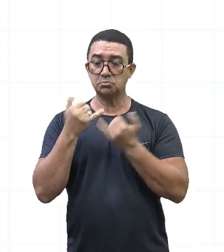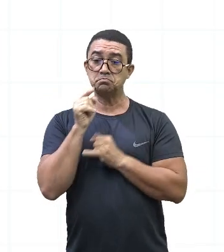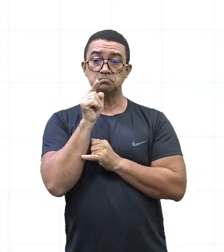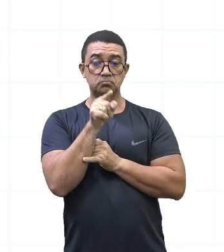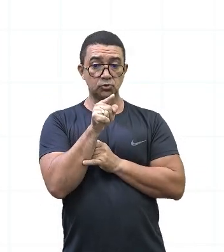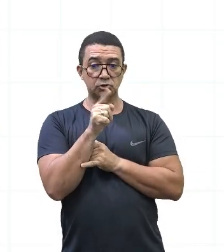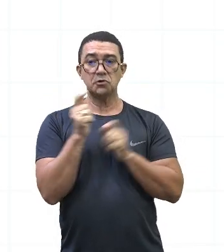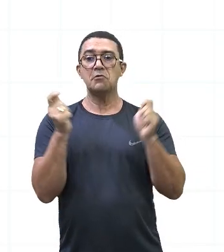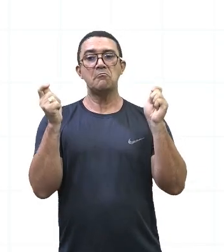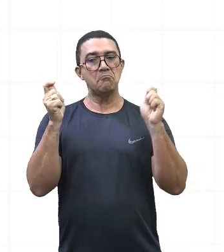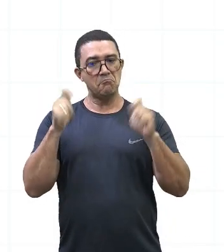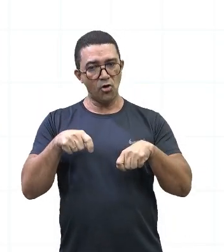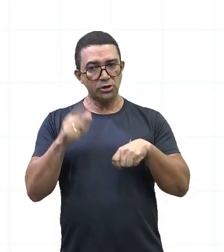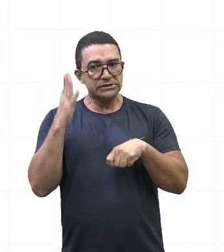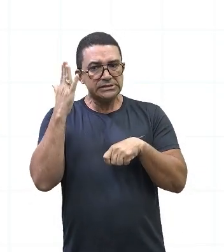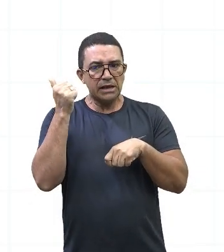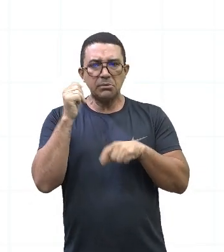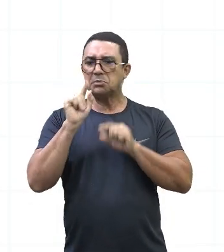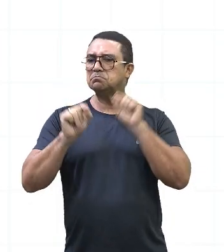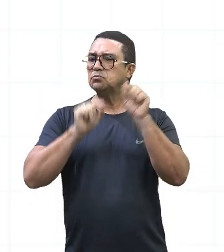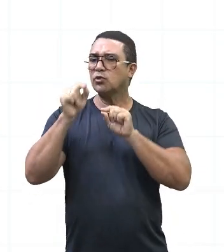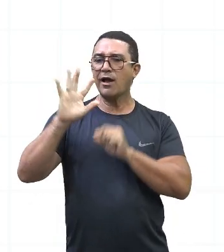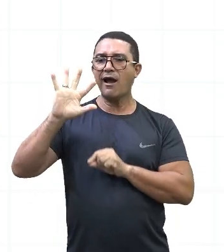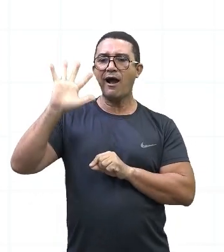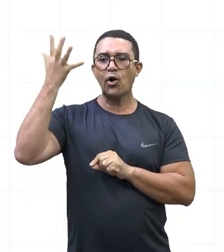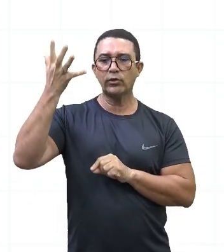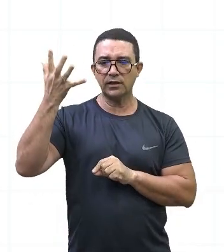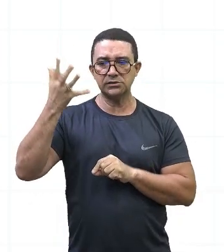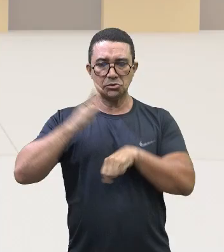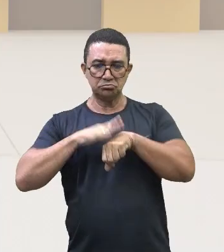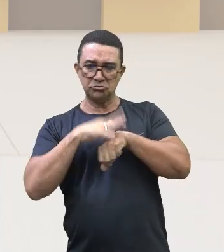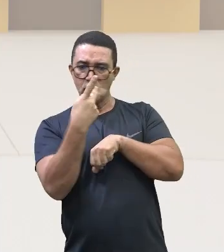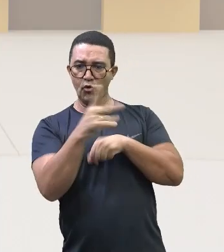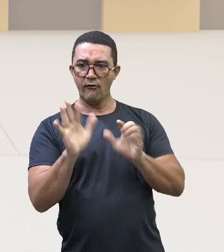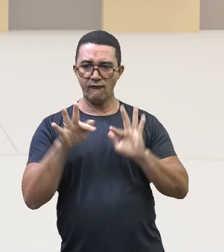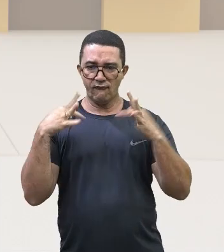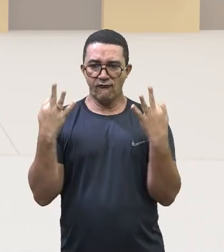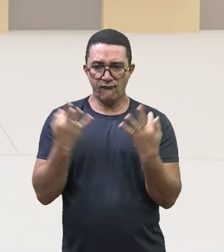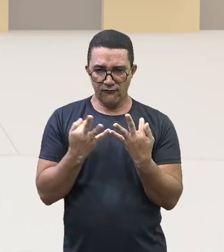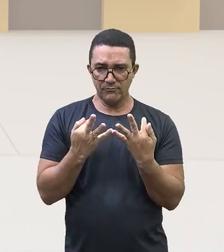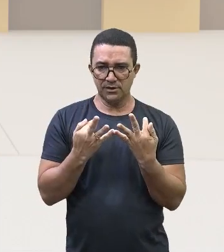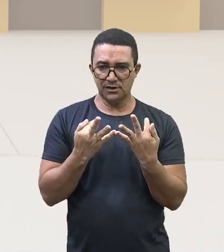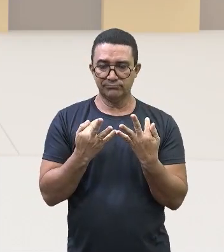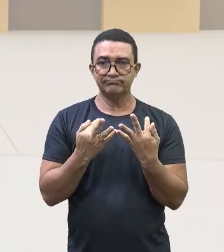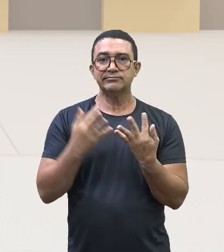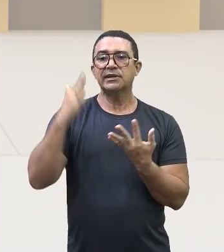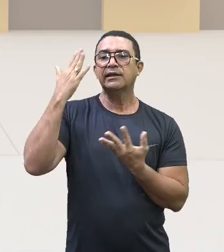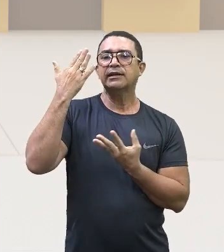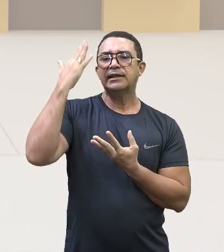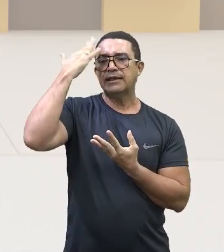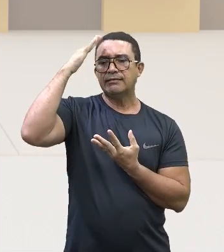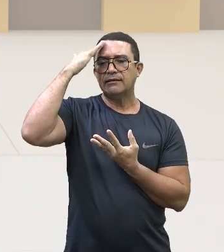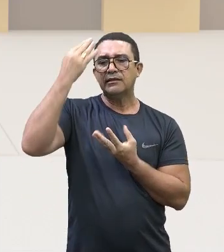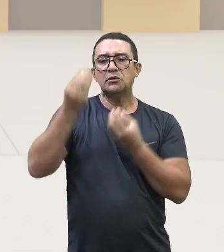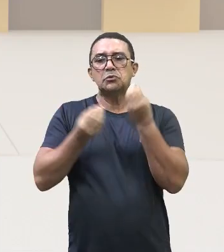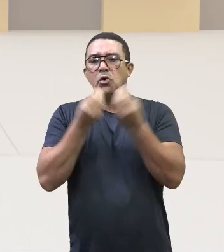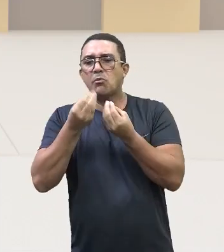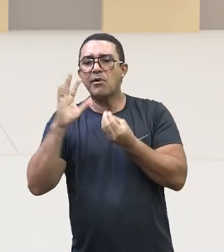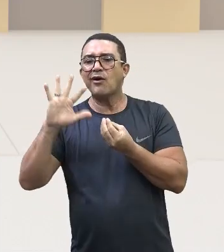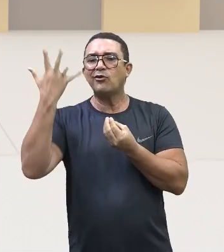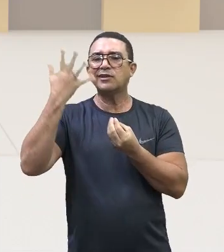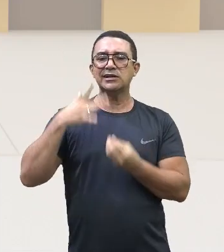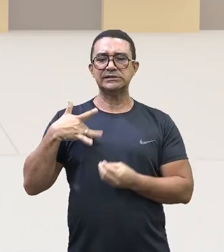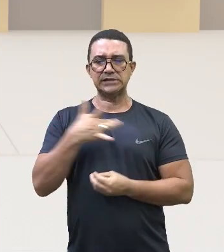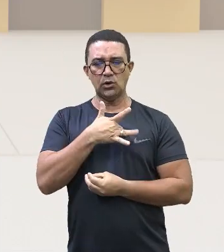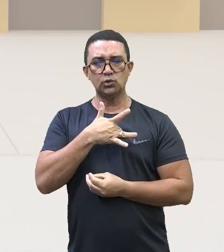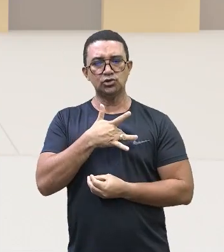pode saber o que está acontecendo, inclusive, com os seus familiares. Muito bom. Entender o que acontece com a saúde das pessoas